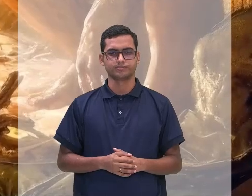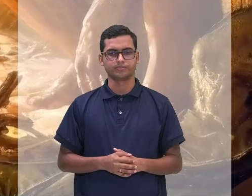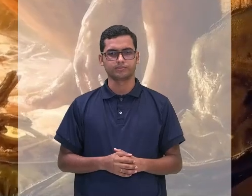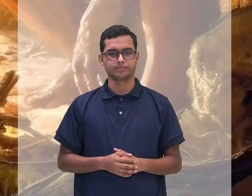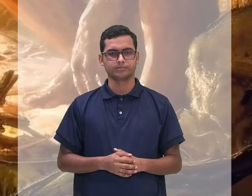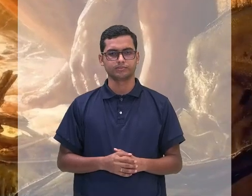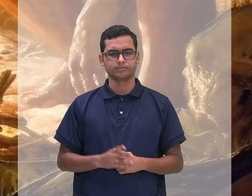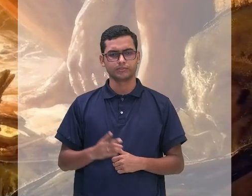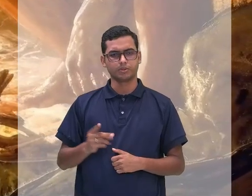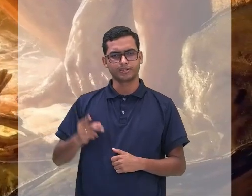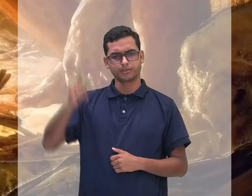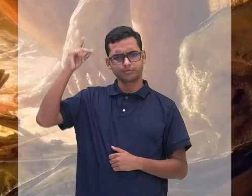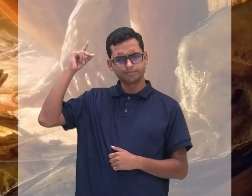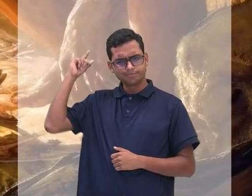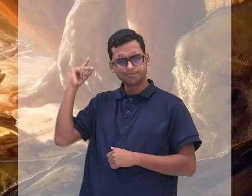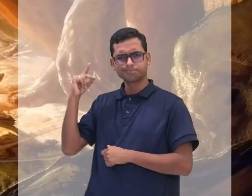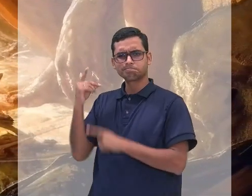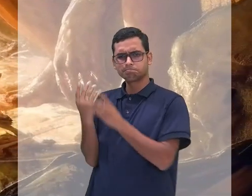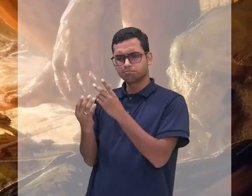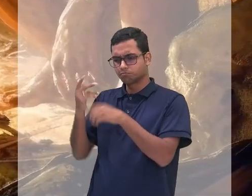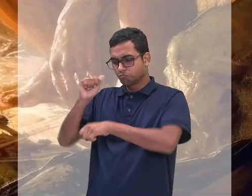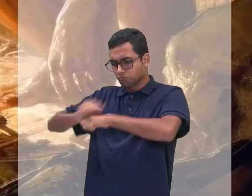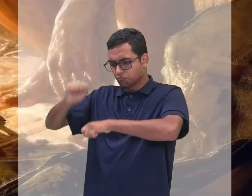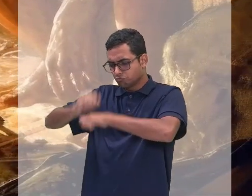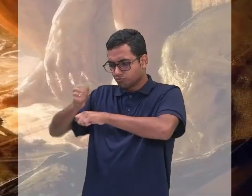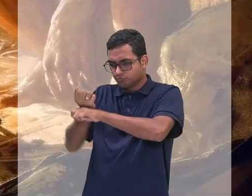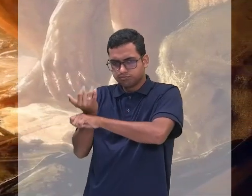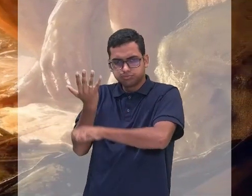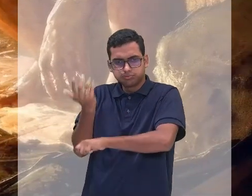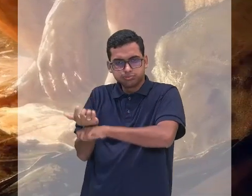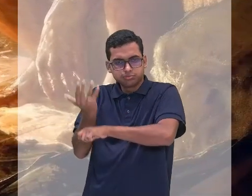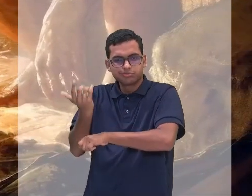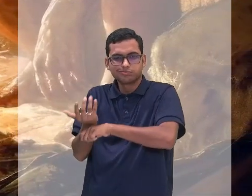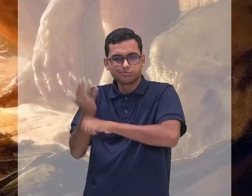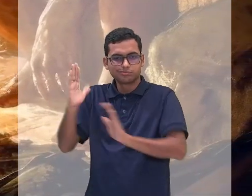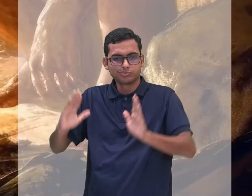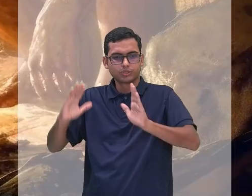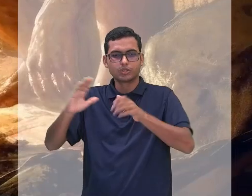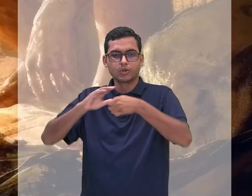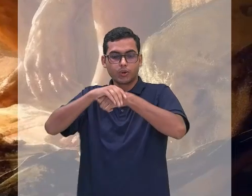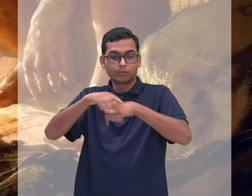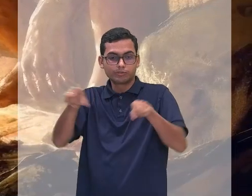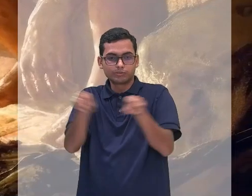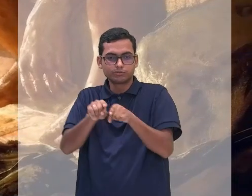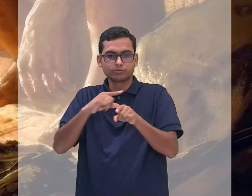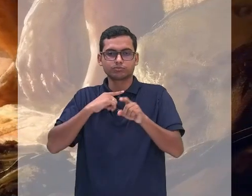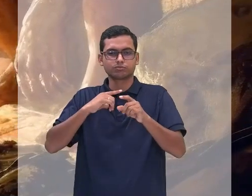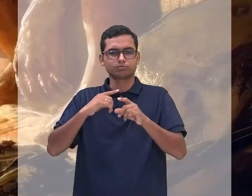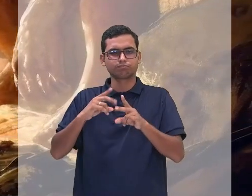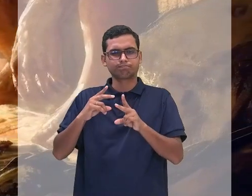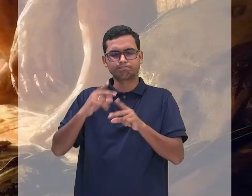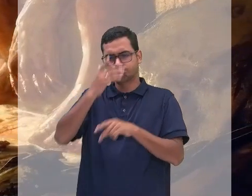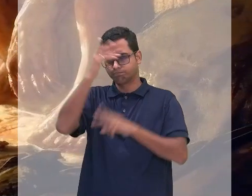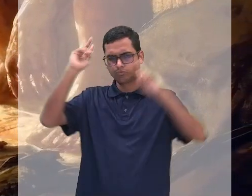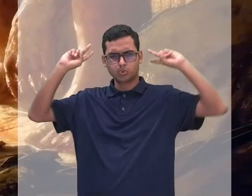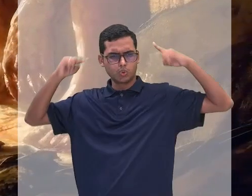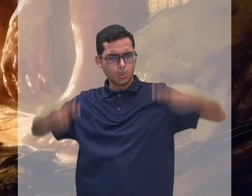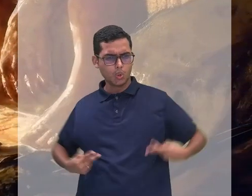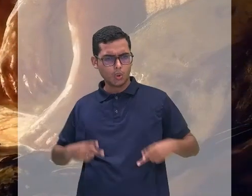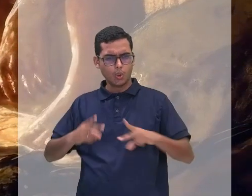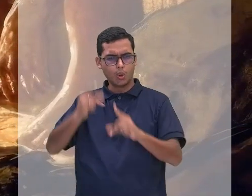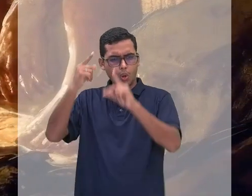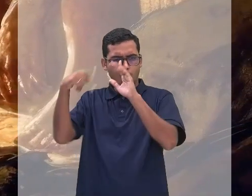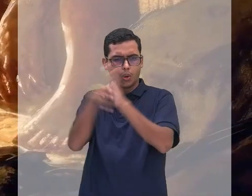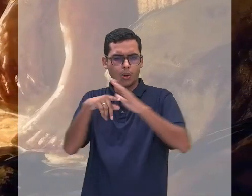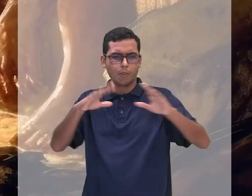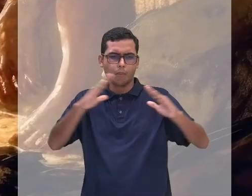Em tempos ancestrais, a chama dominou a noite. O fogo domesticado pelo homem primitivo aqueceu cavernas,